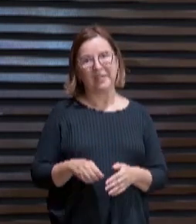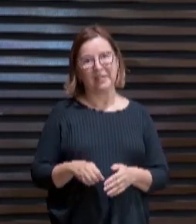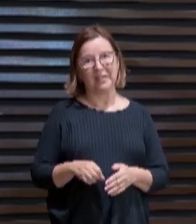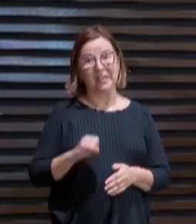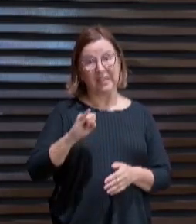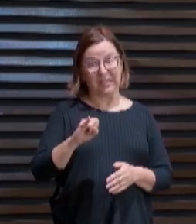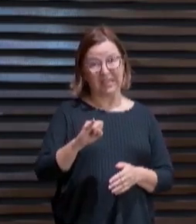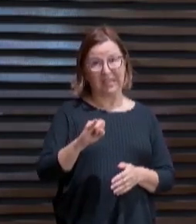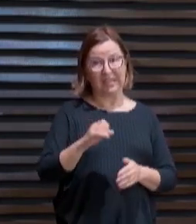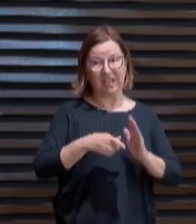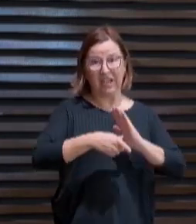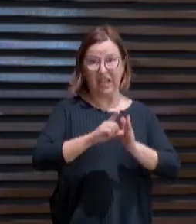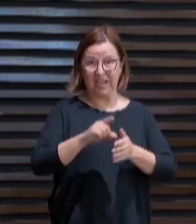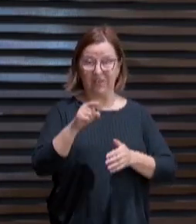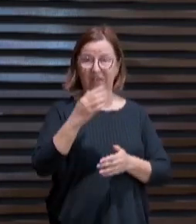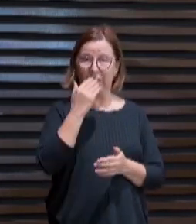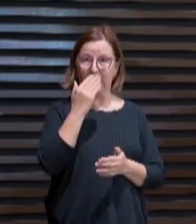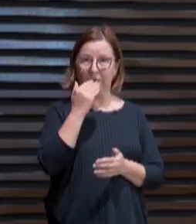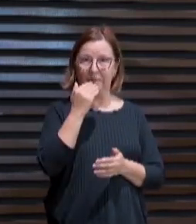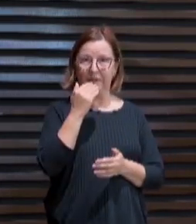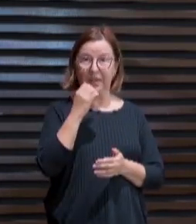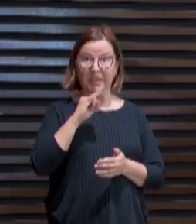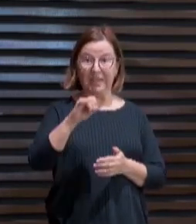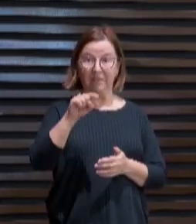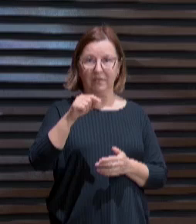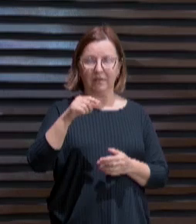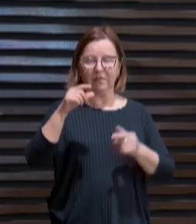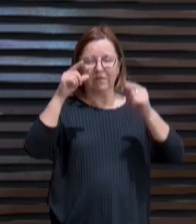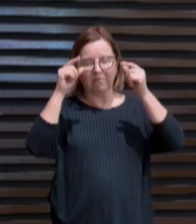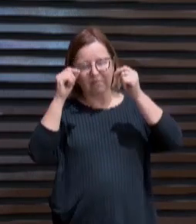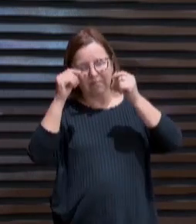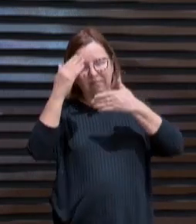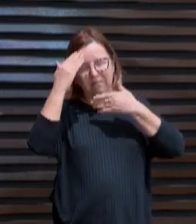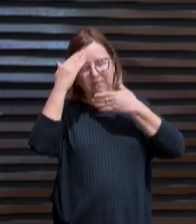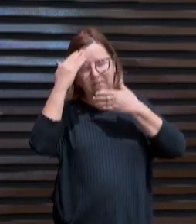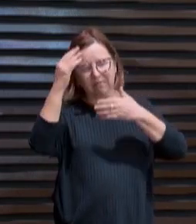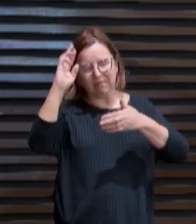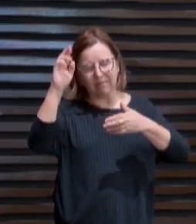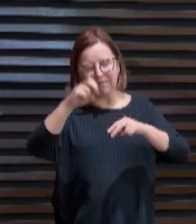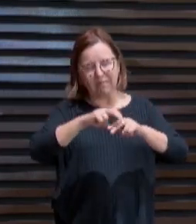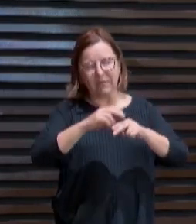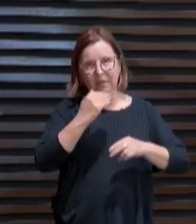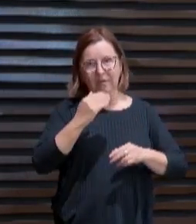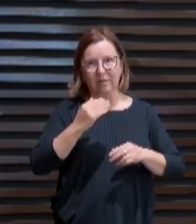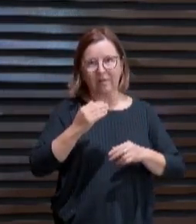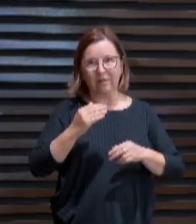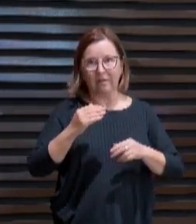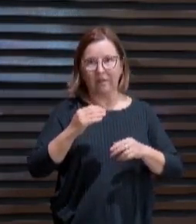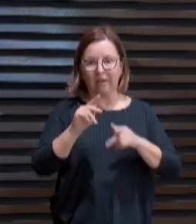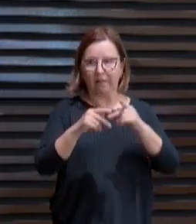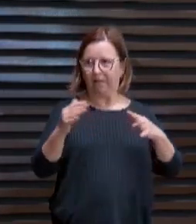antes de você comer, você simplesmente fechar os seus olhos e agradecer ao Senhor pelo seu alimento, as pessoas já vão te olhar